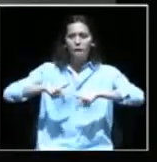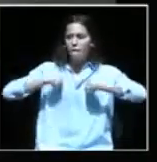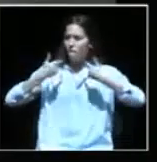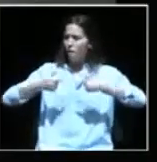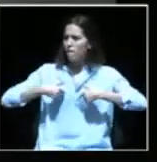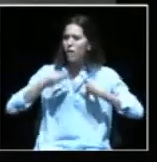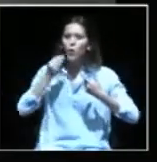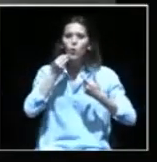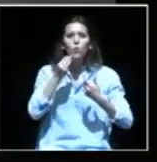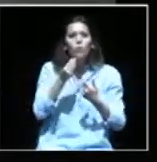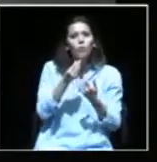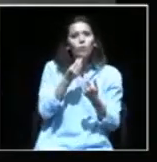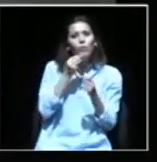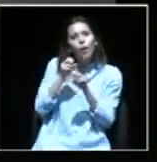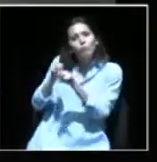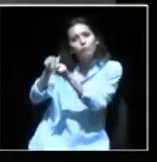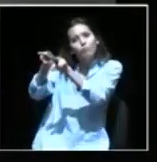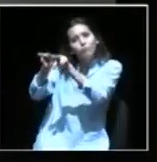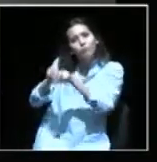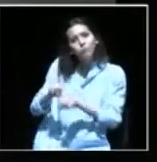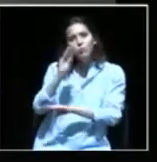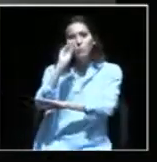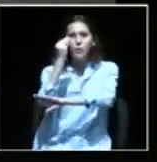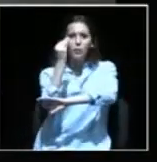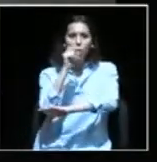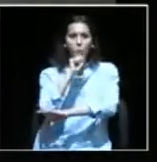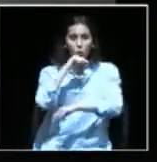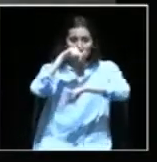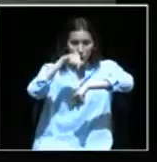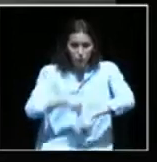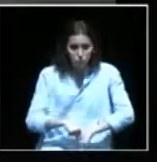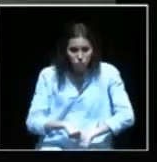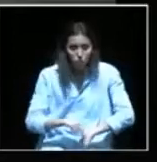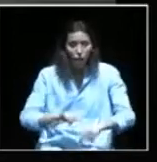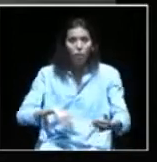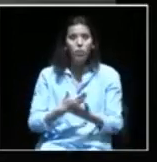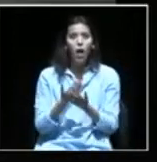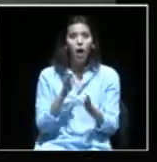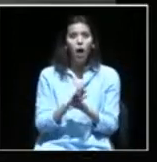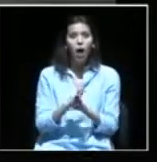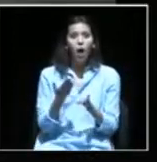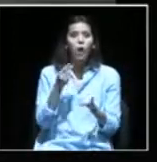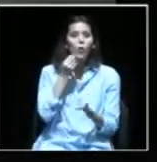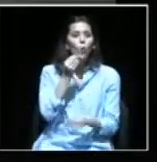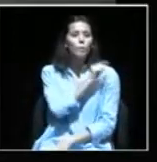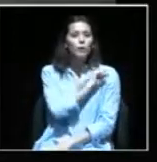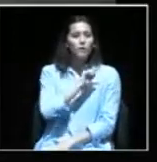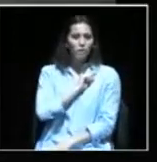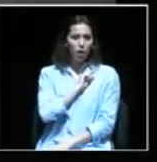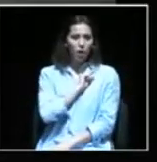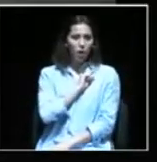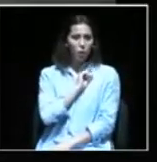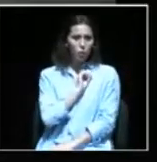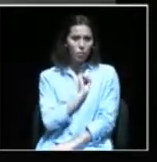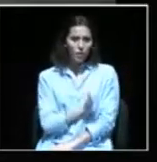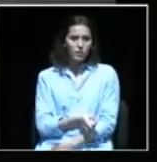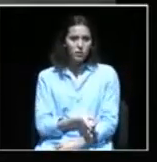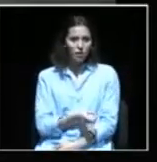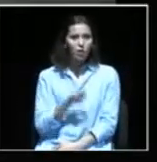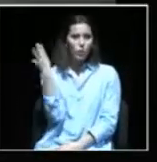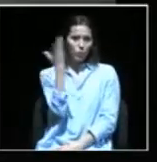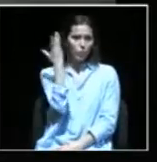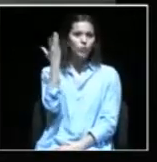o património cultural. Ou seja, é meio caminho andado para se abrir ainda mais a porta à privatização e mercantilização da